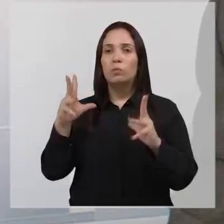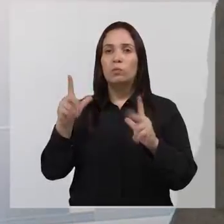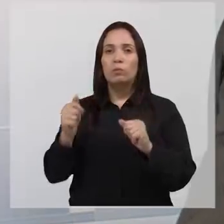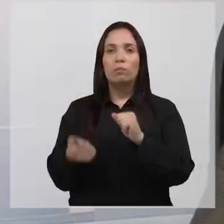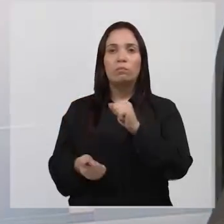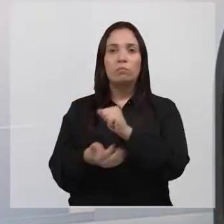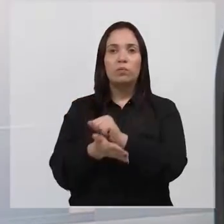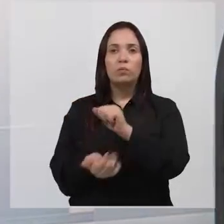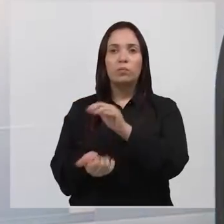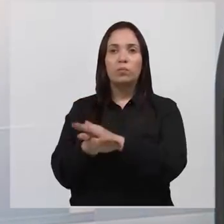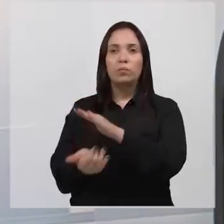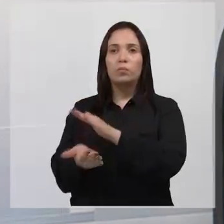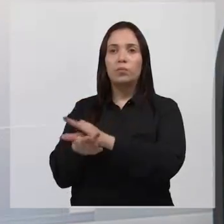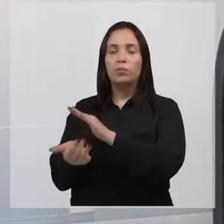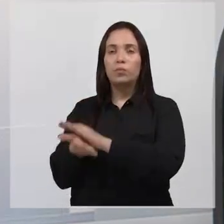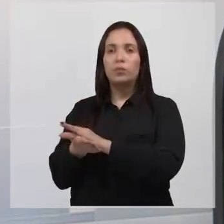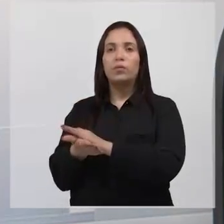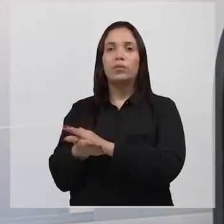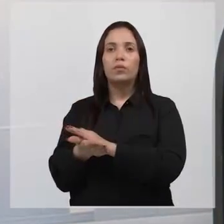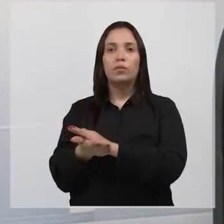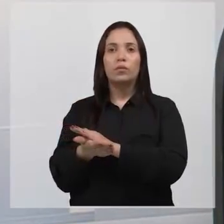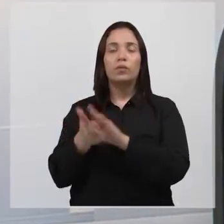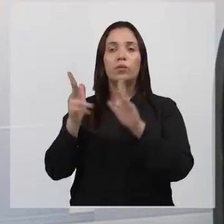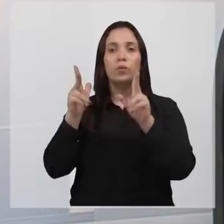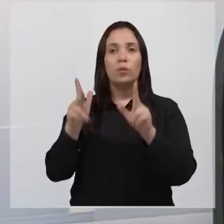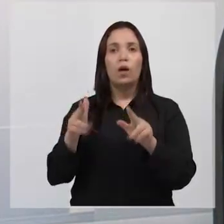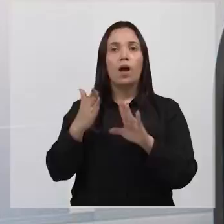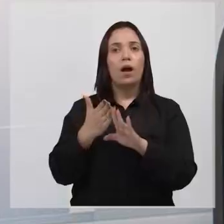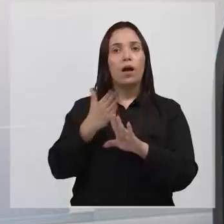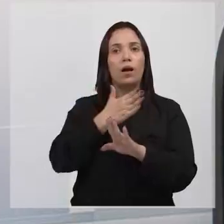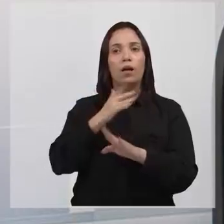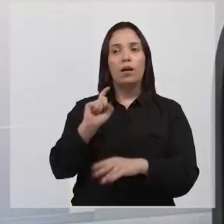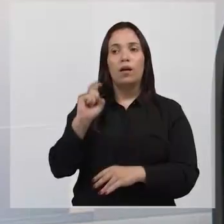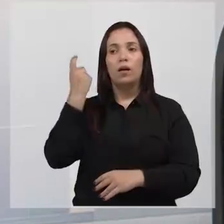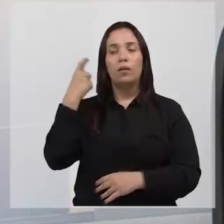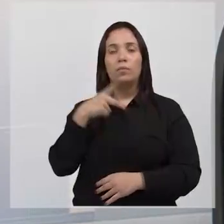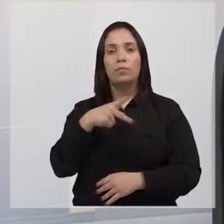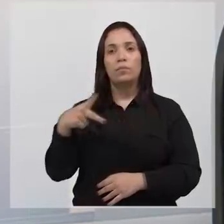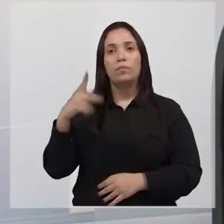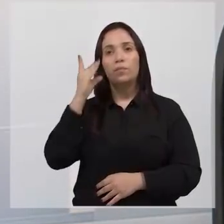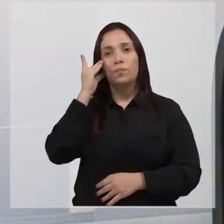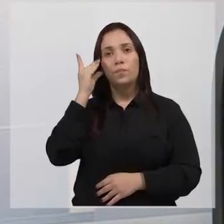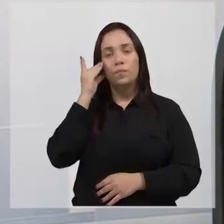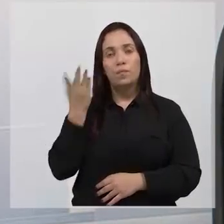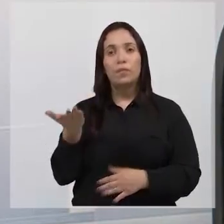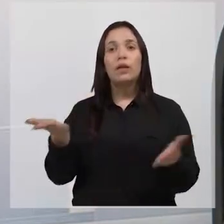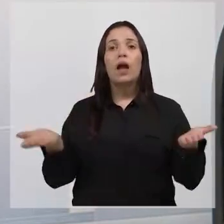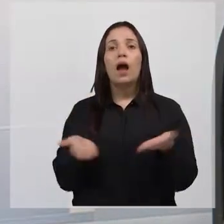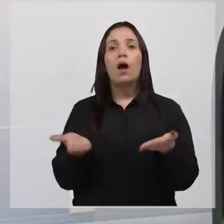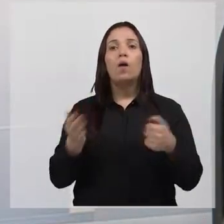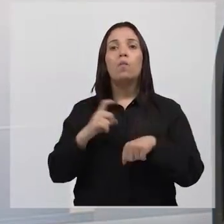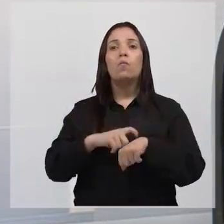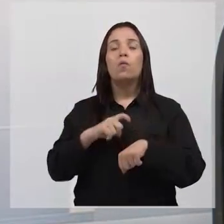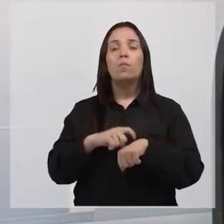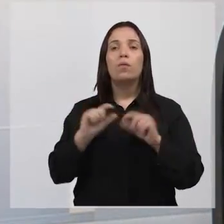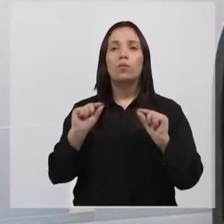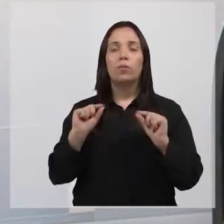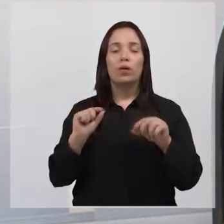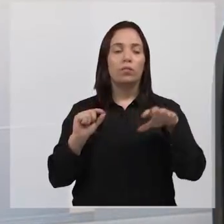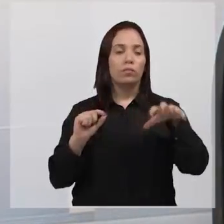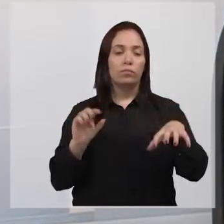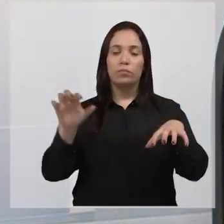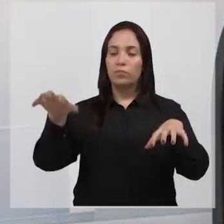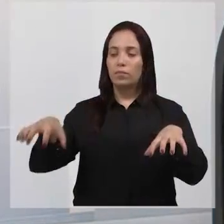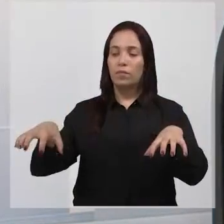lamacento como a antecessora. E o que está acontecendo, Carlos Frederico, nesse momento? Os dois polos que